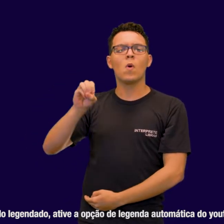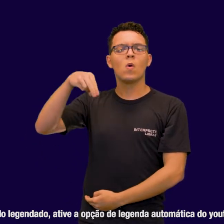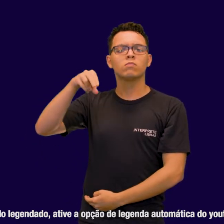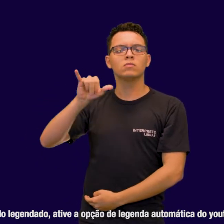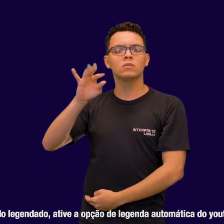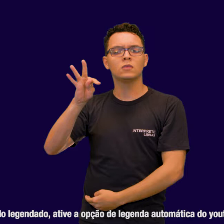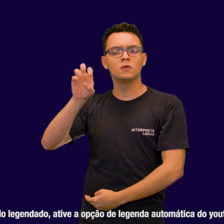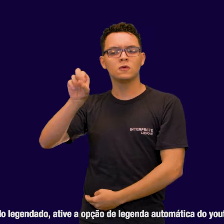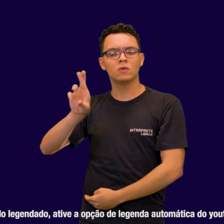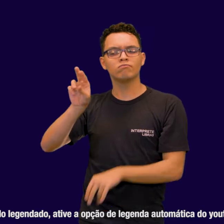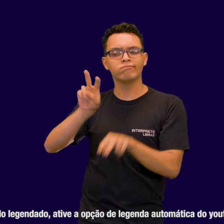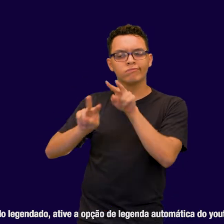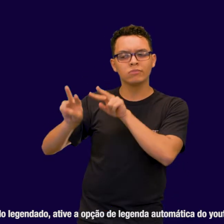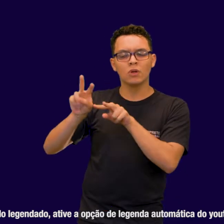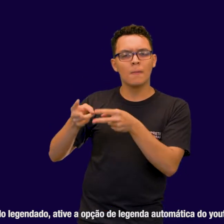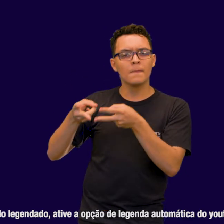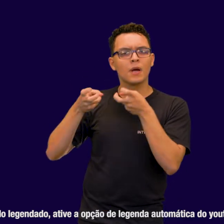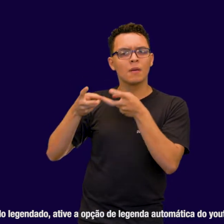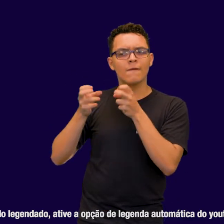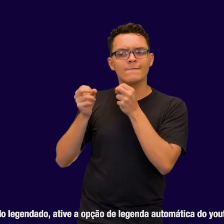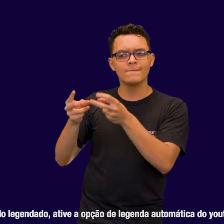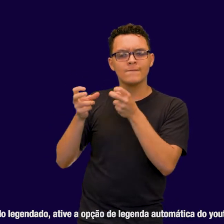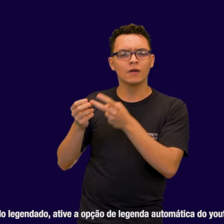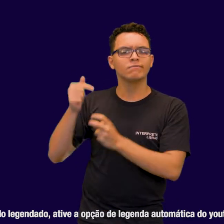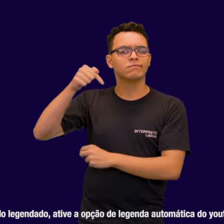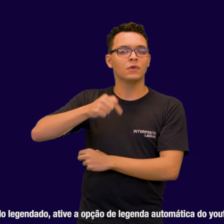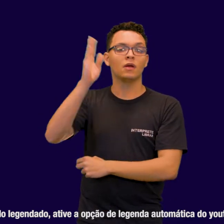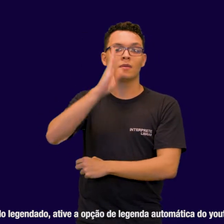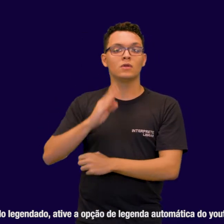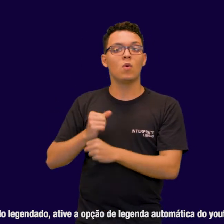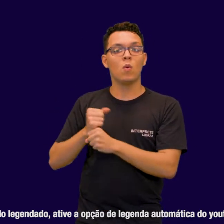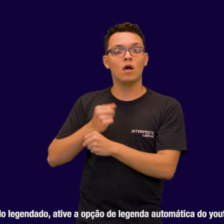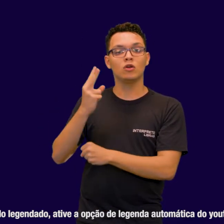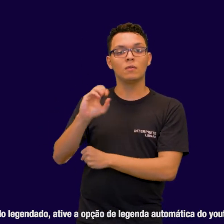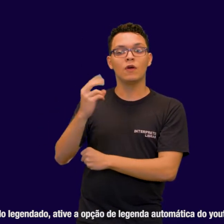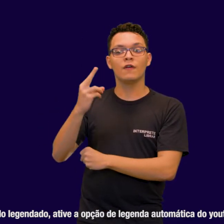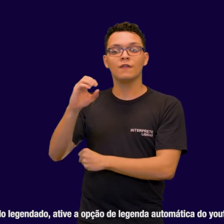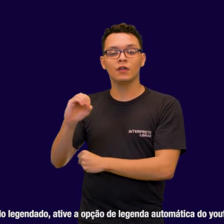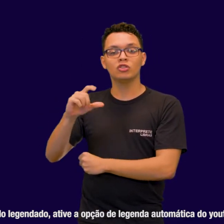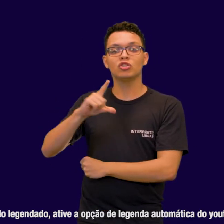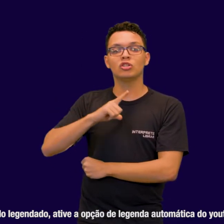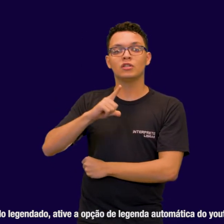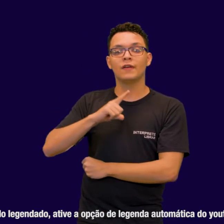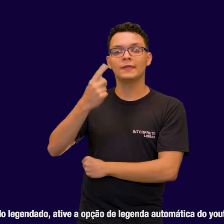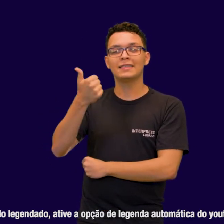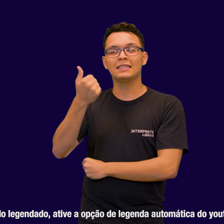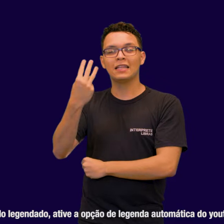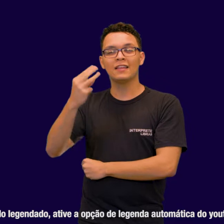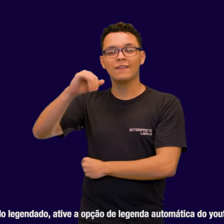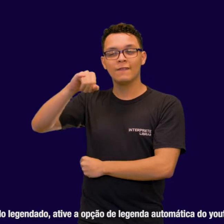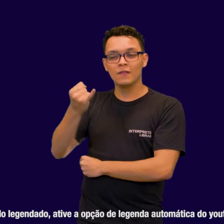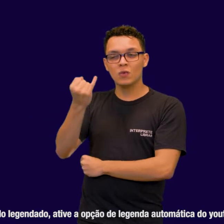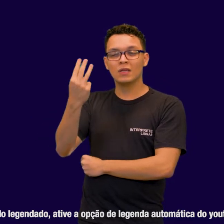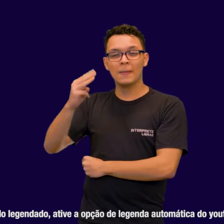mercado, mostra que as vendas de cerveja no Brasil em 2020 atingiram 13,3 bilhões de